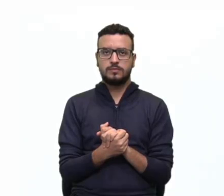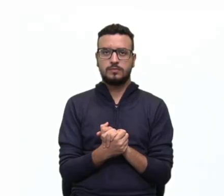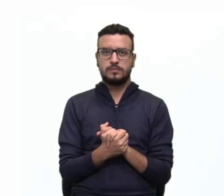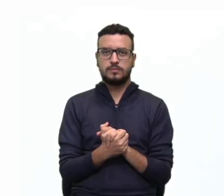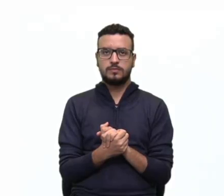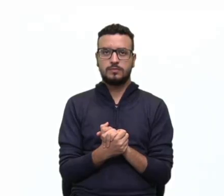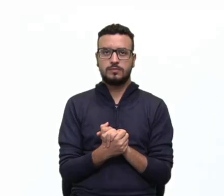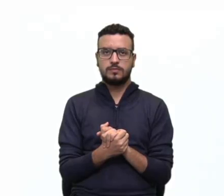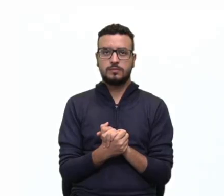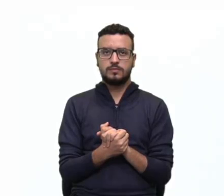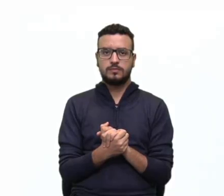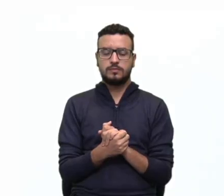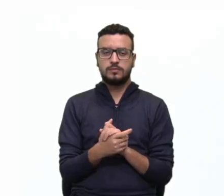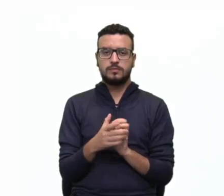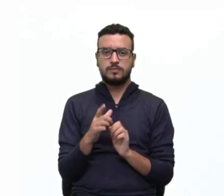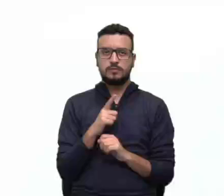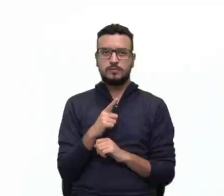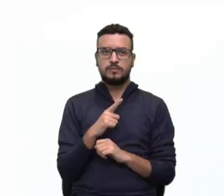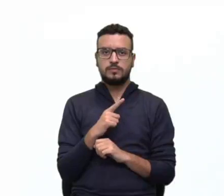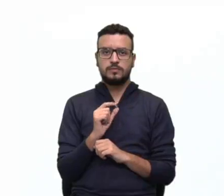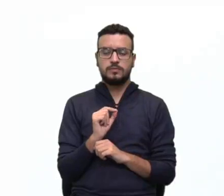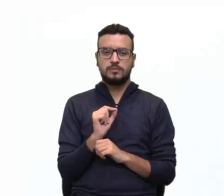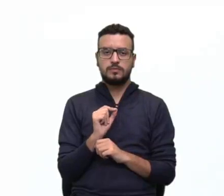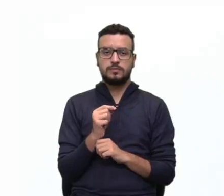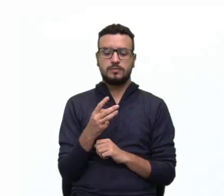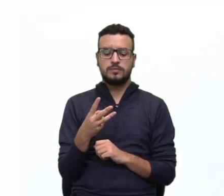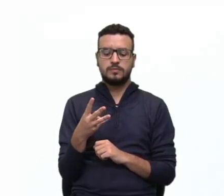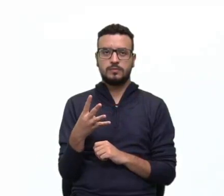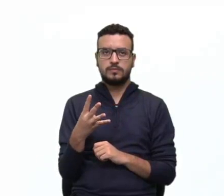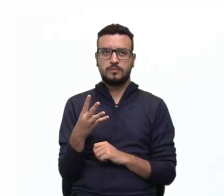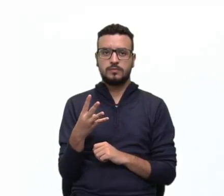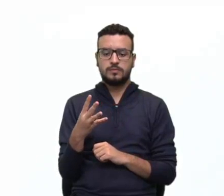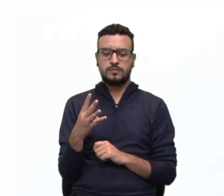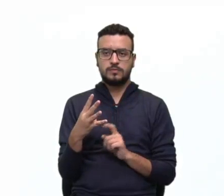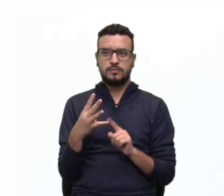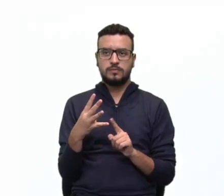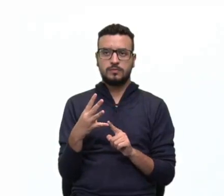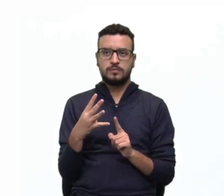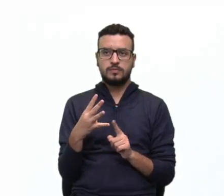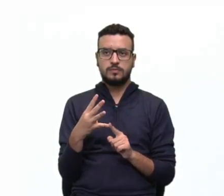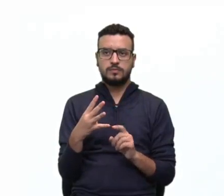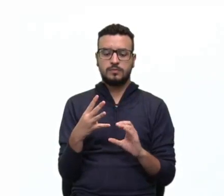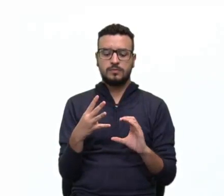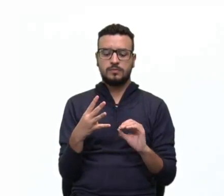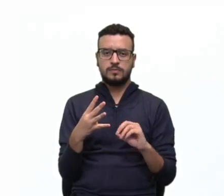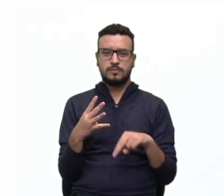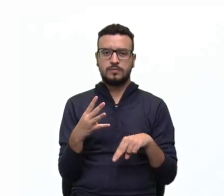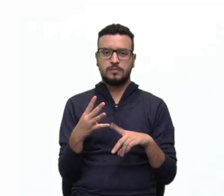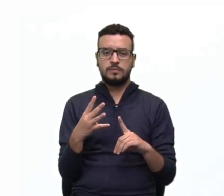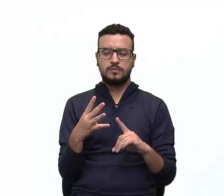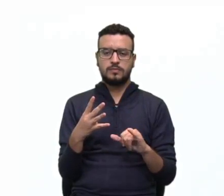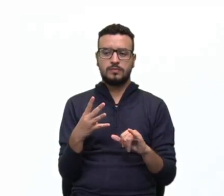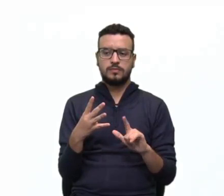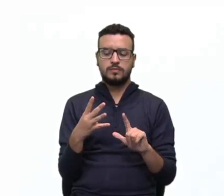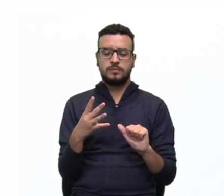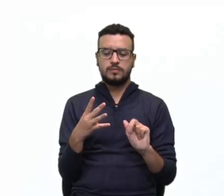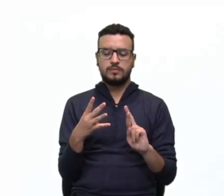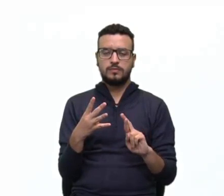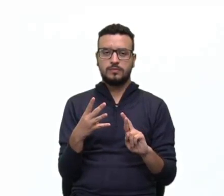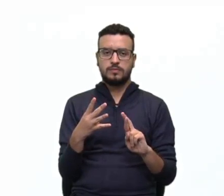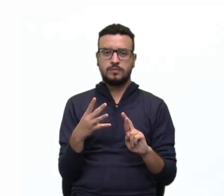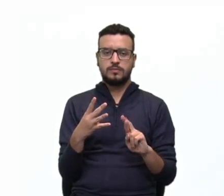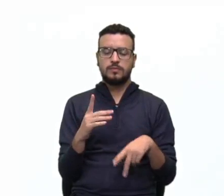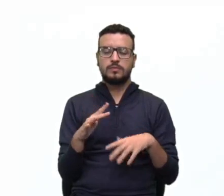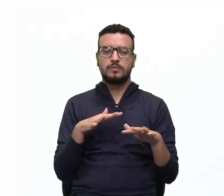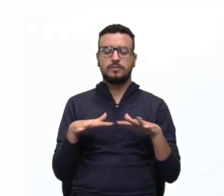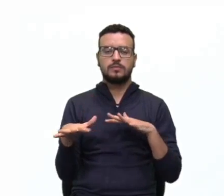Eu tenho a do tipo condilar, que faz um movimento de cima para baixo e de um lado para